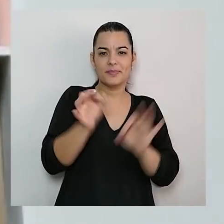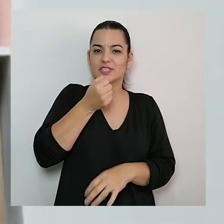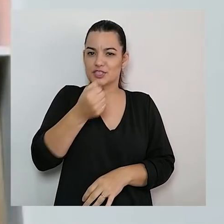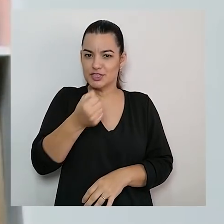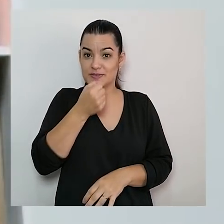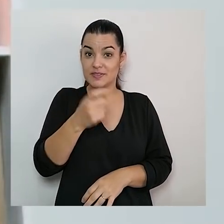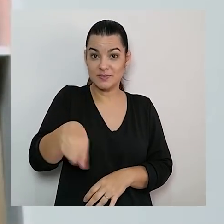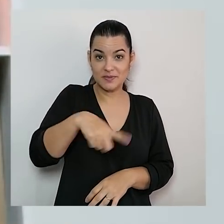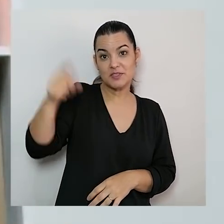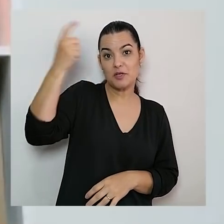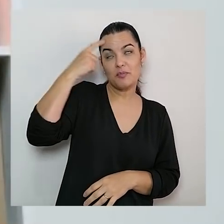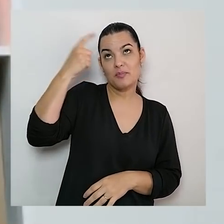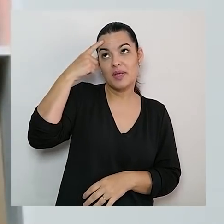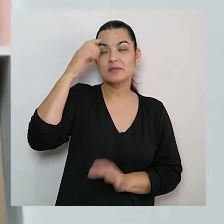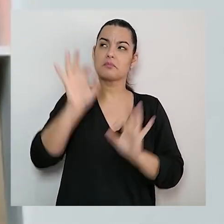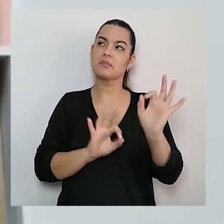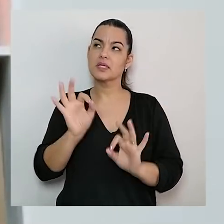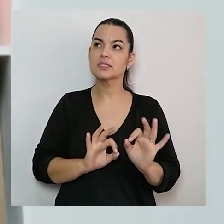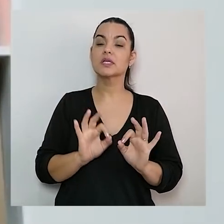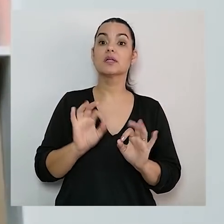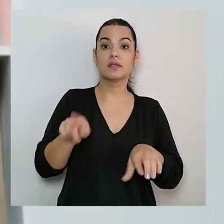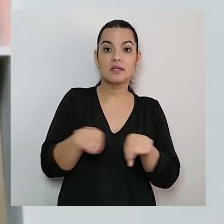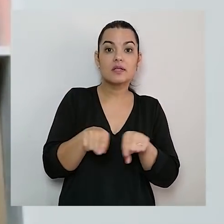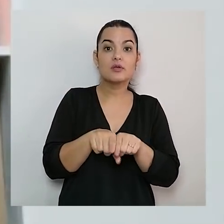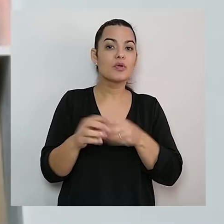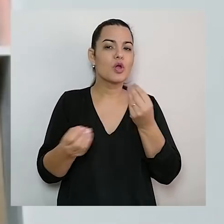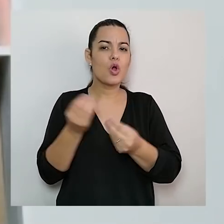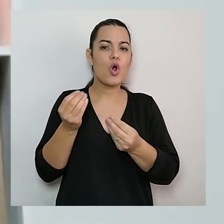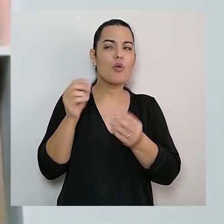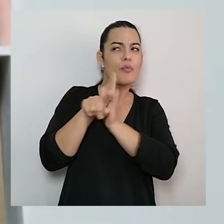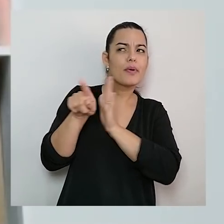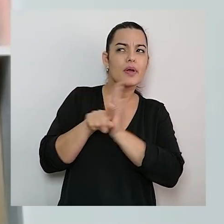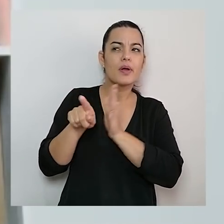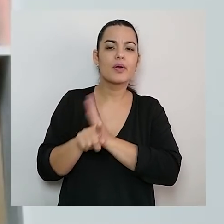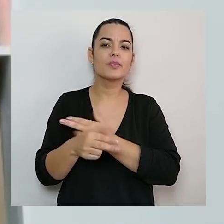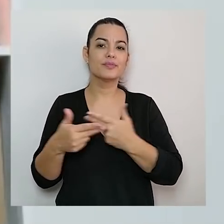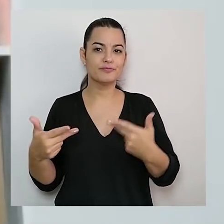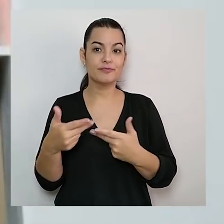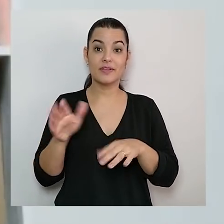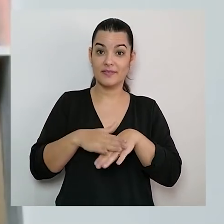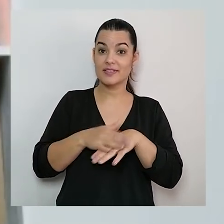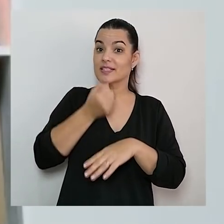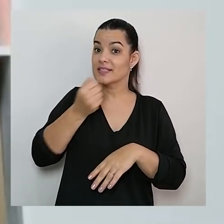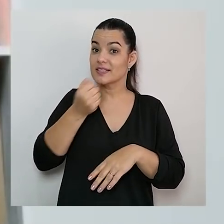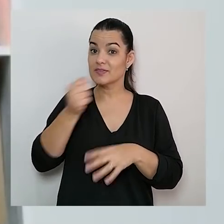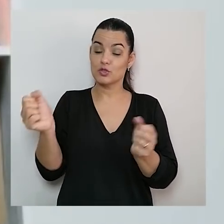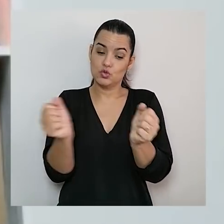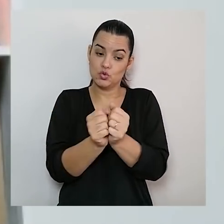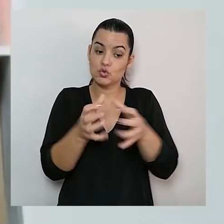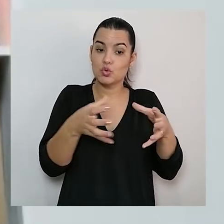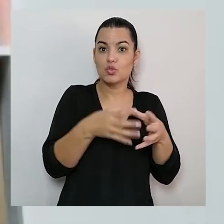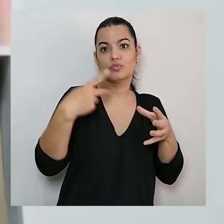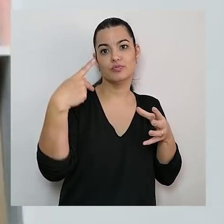entrevista. Então, vocês pensaram no planejamento, pensaram também em produzir perguntas para fazer na entrevista com a turma